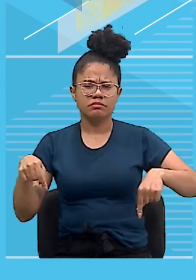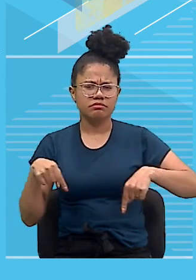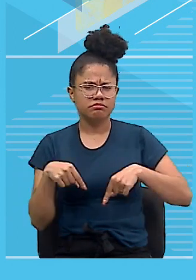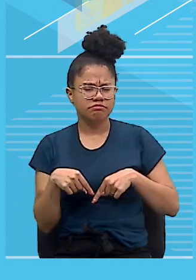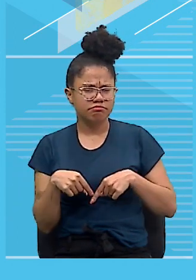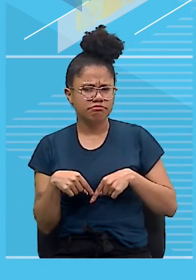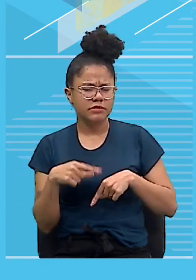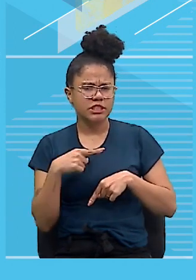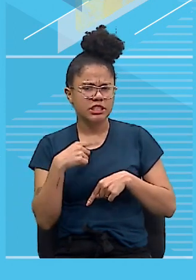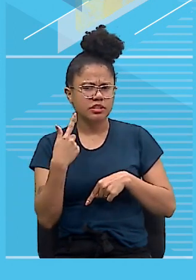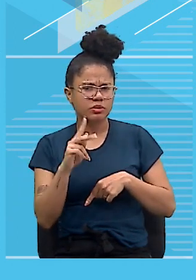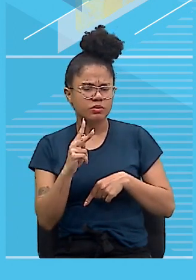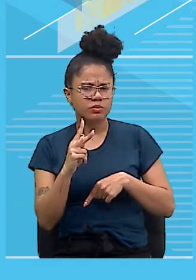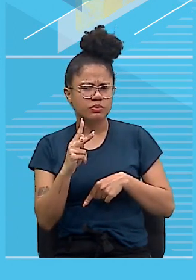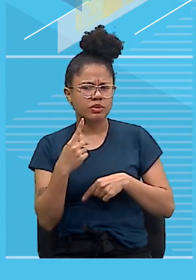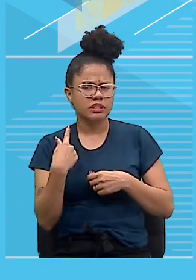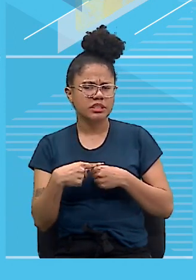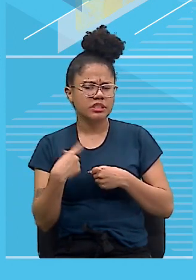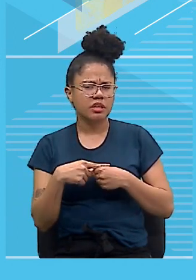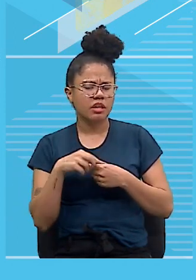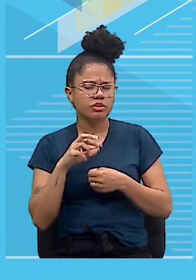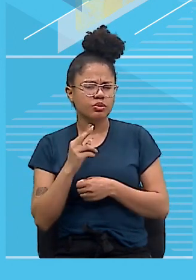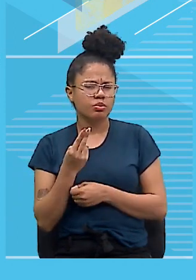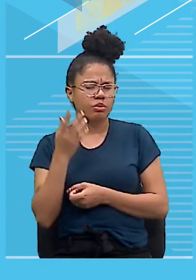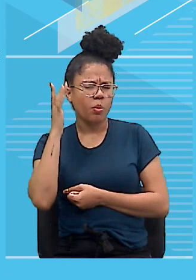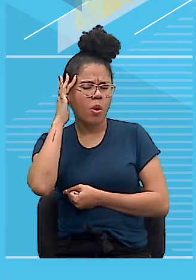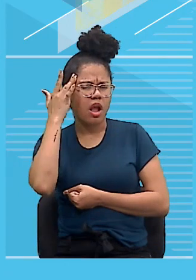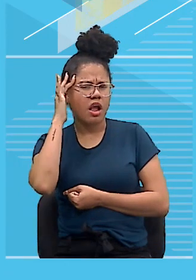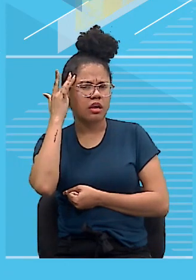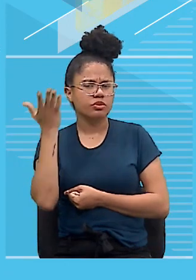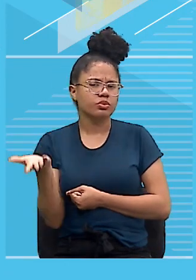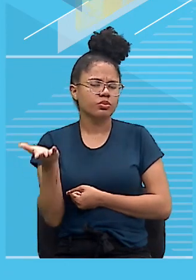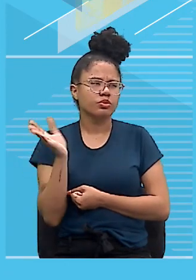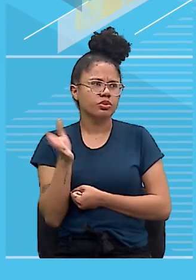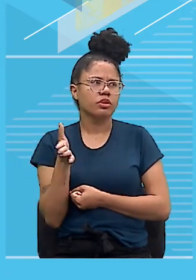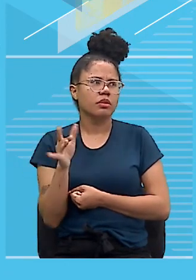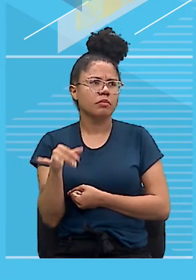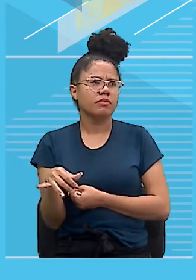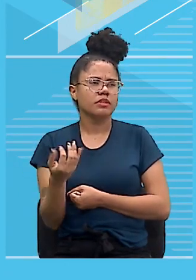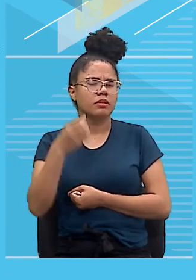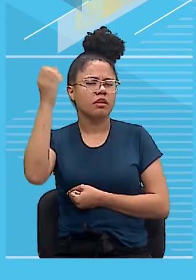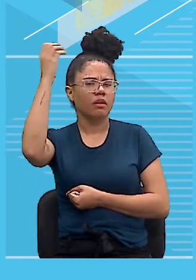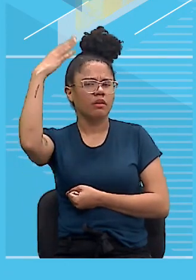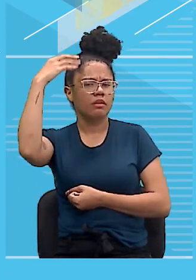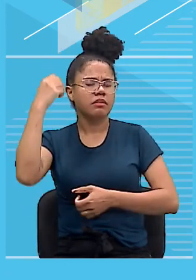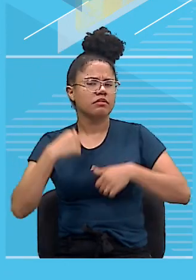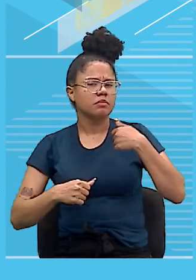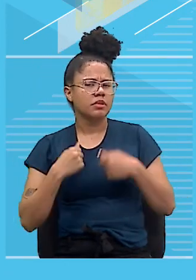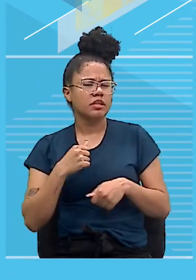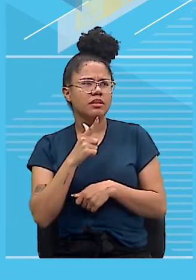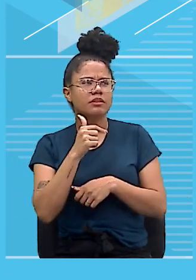na cidade ou estou enganado acho que uma pessoa me contou que eu ia tomar um banho no Açude não sei o quê